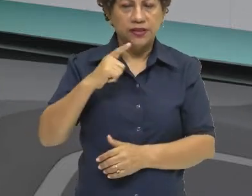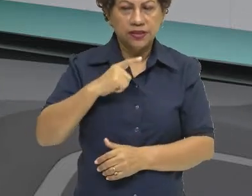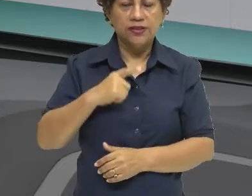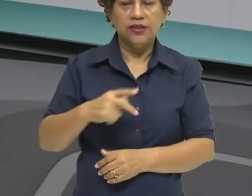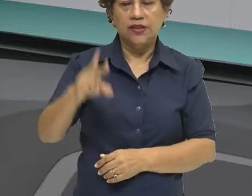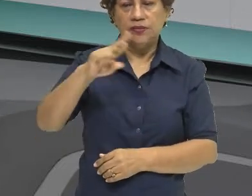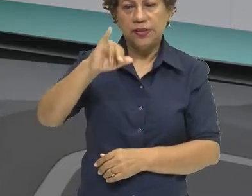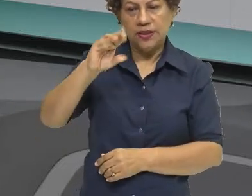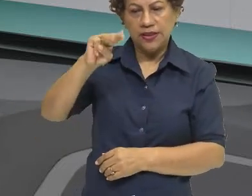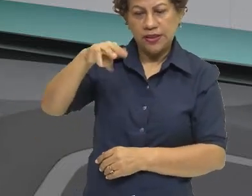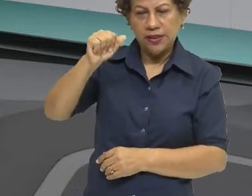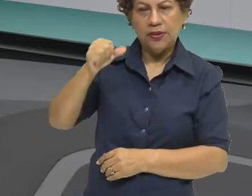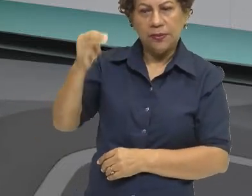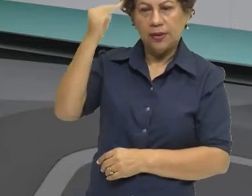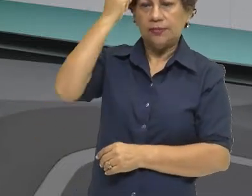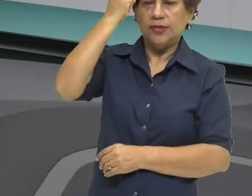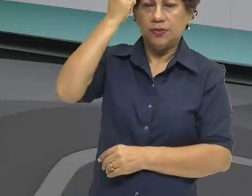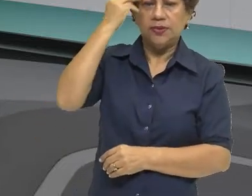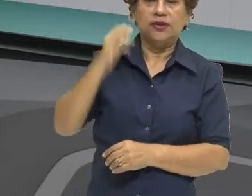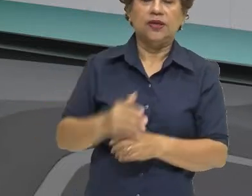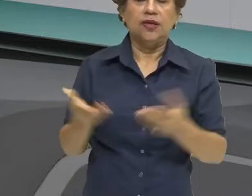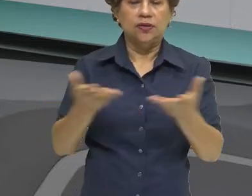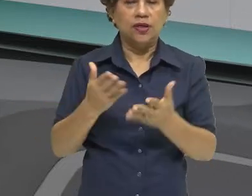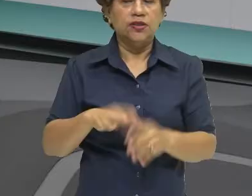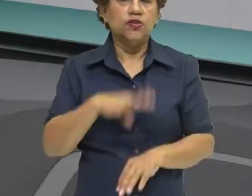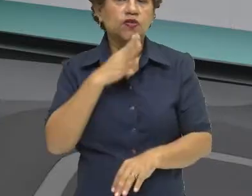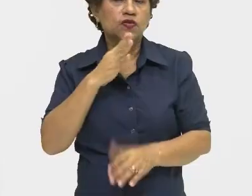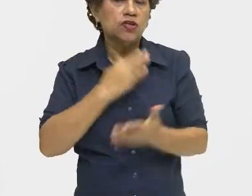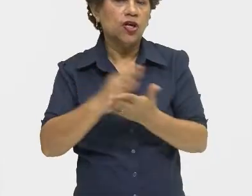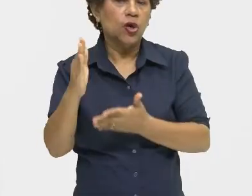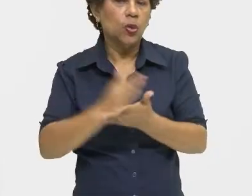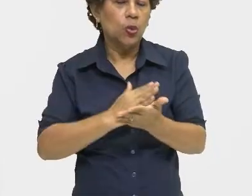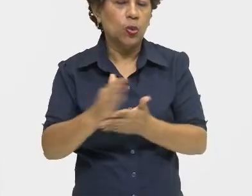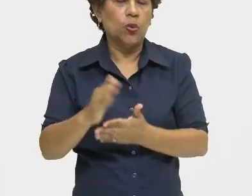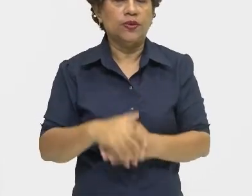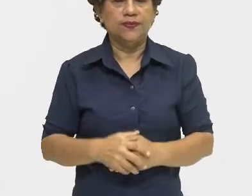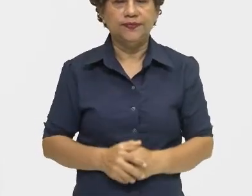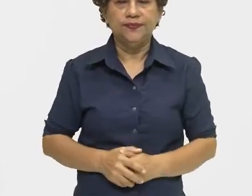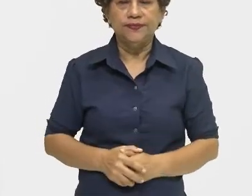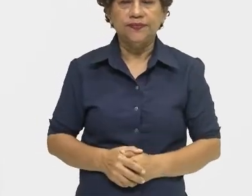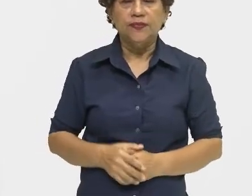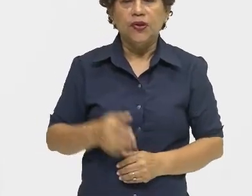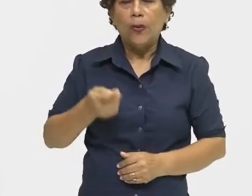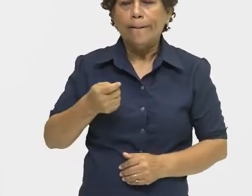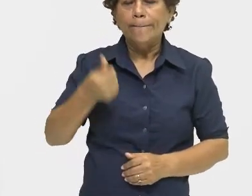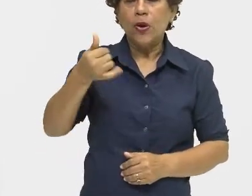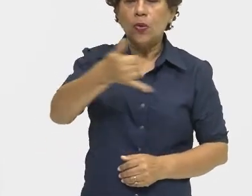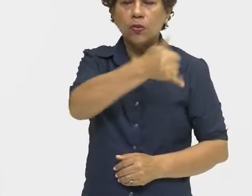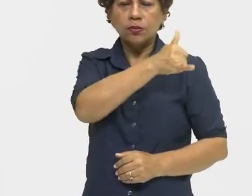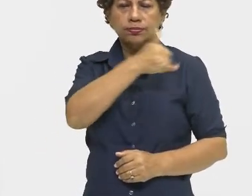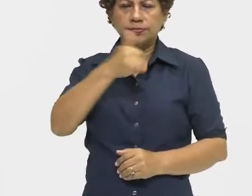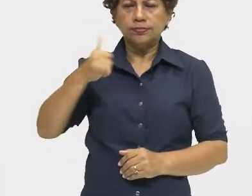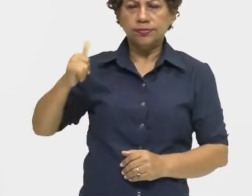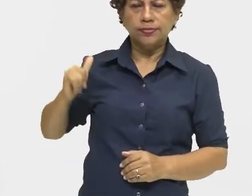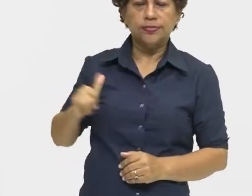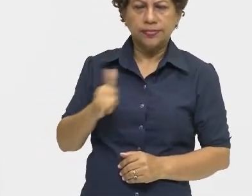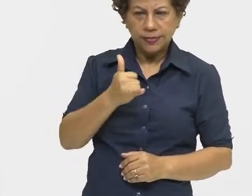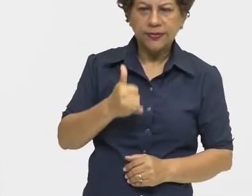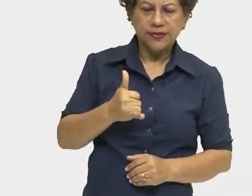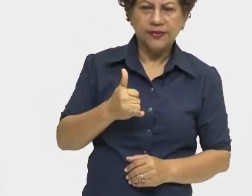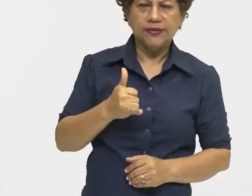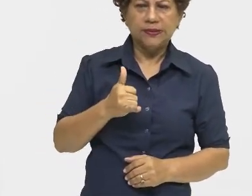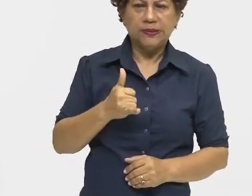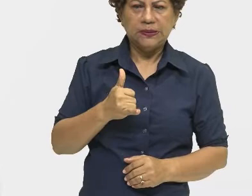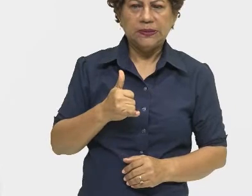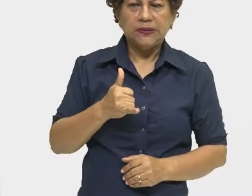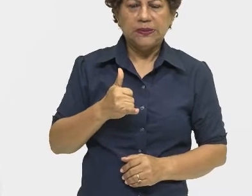a memorização. A gente vai ver alguns provérbios agora. Olha só. Um pouco de perfume sempre fica nas mãos de quem